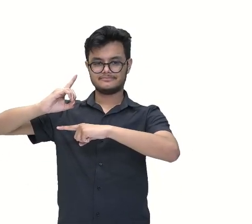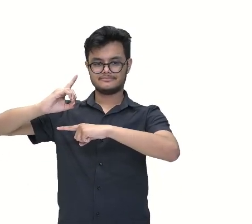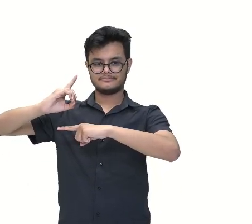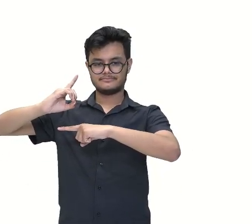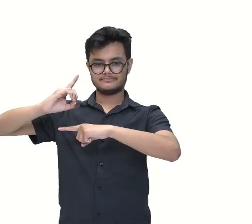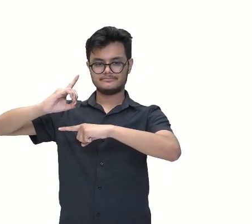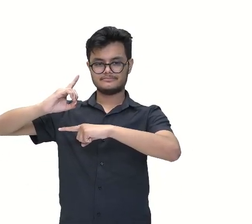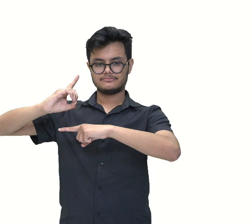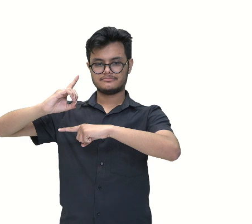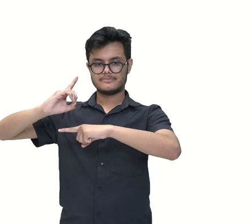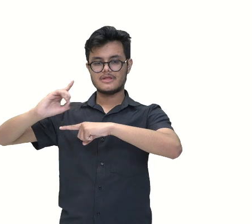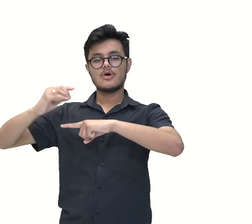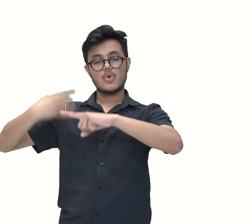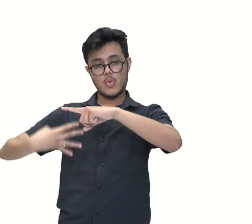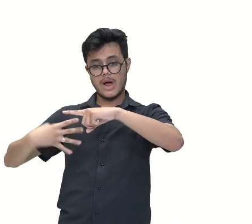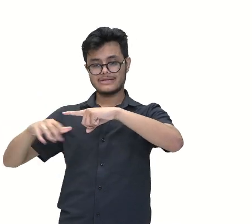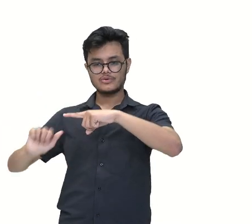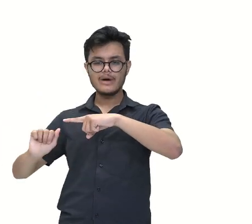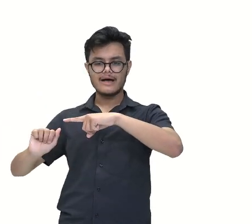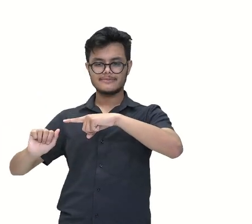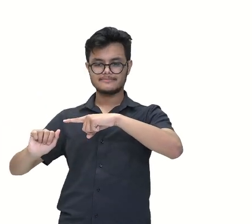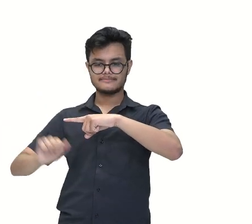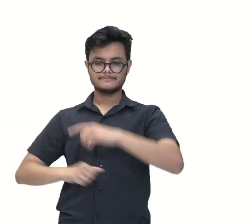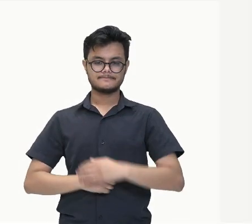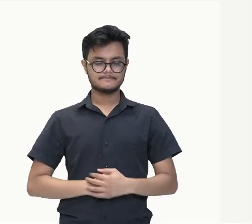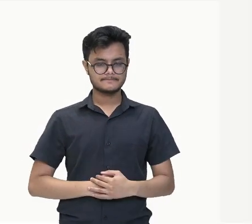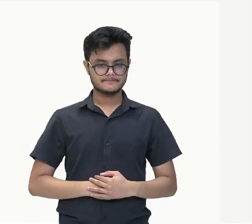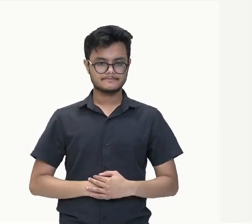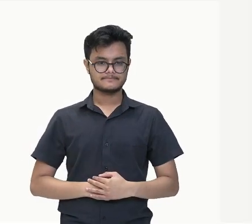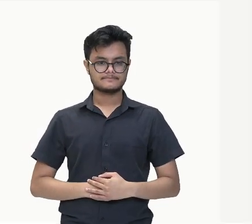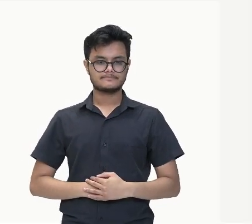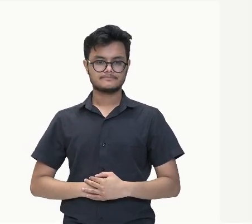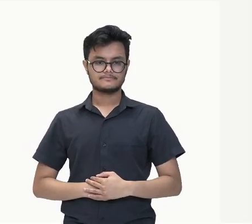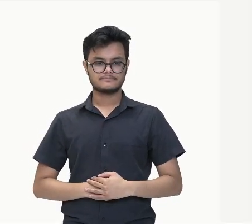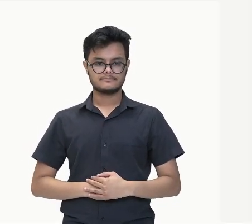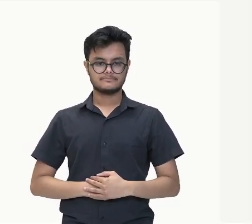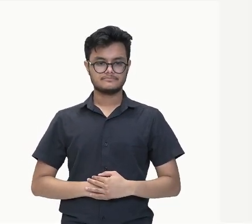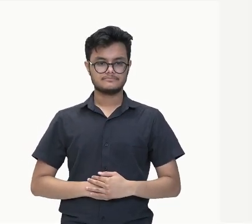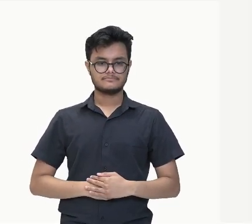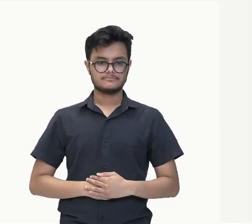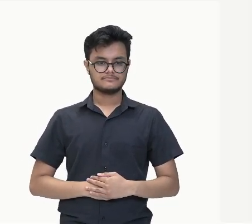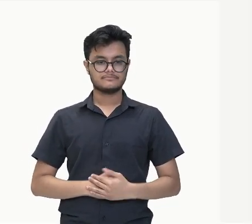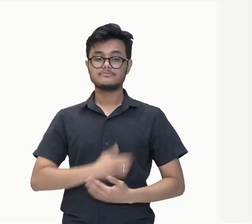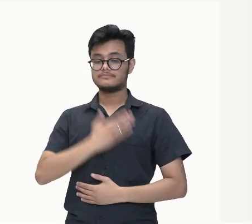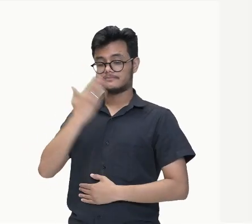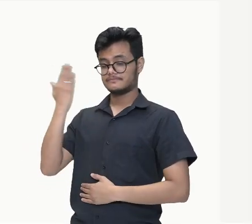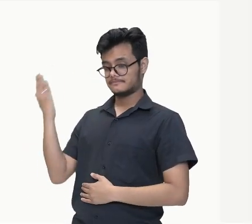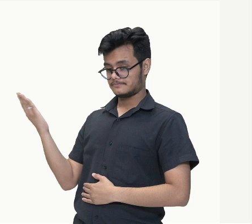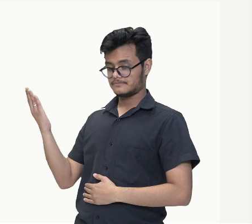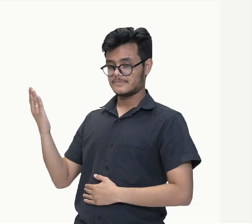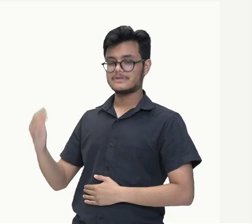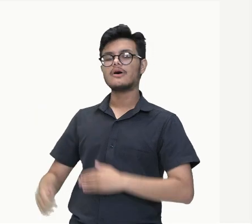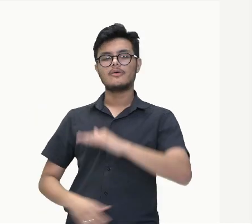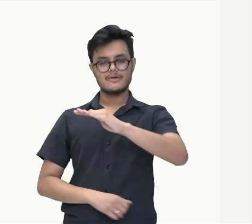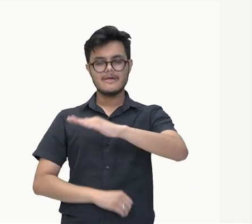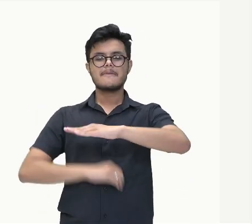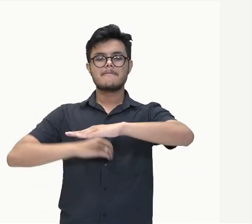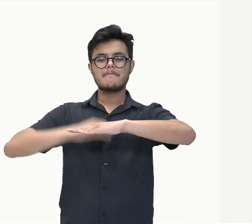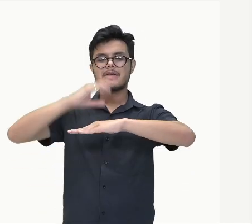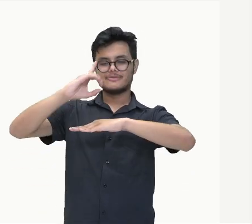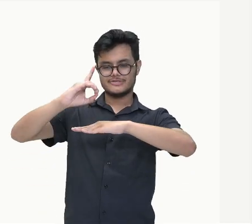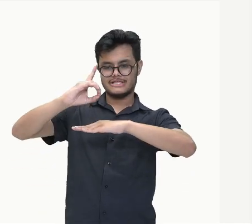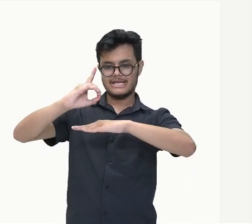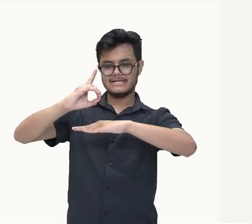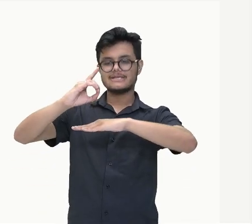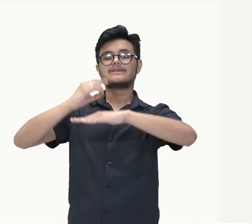tá? Sobre 4a, que é essa outra aqui agora. Ó, eu estou trabalhando agora